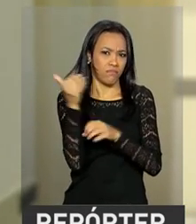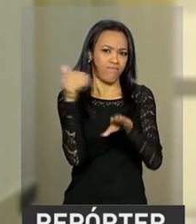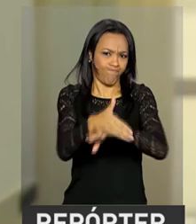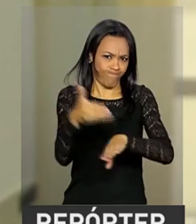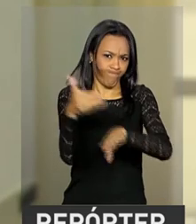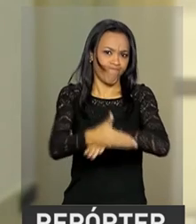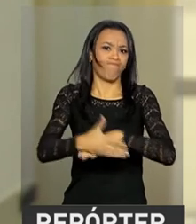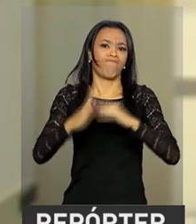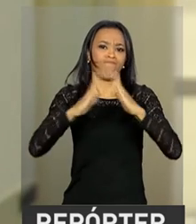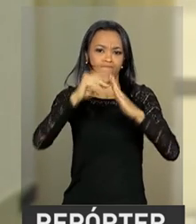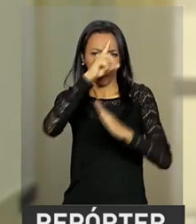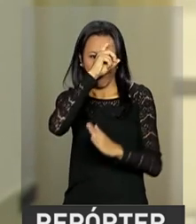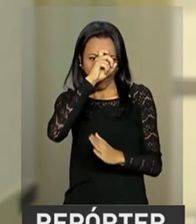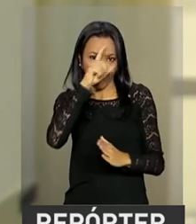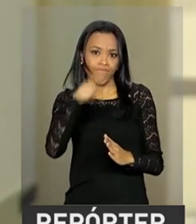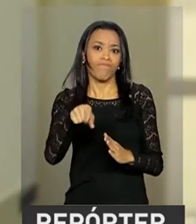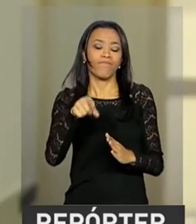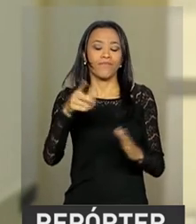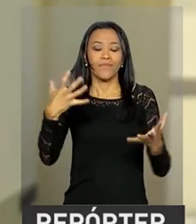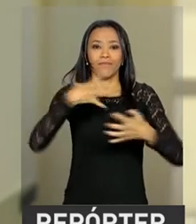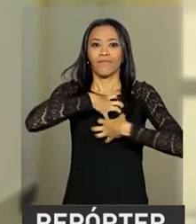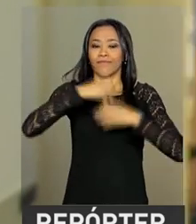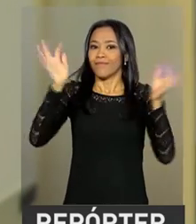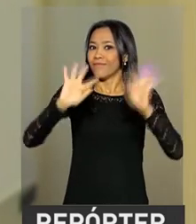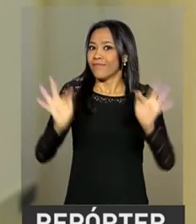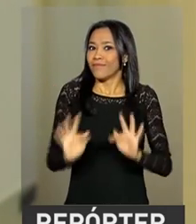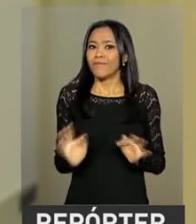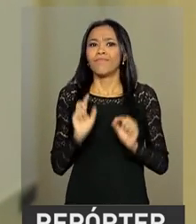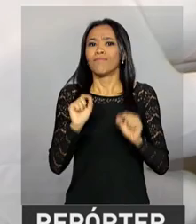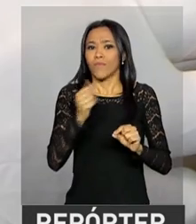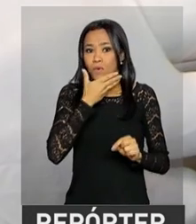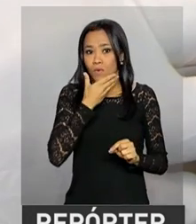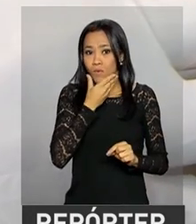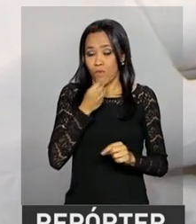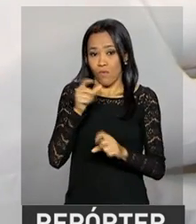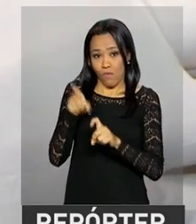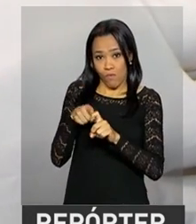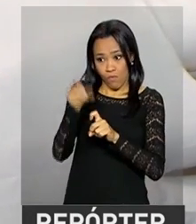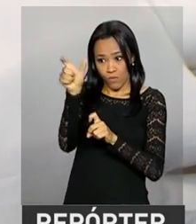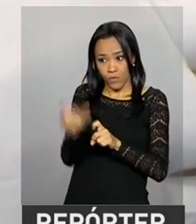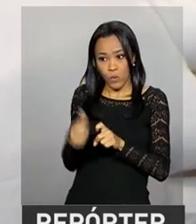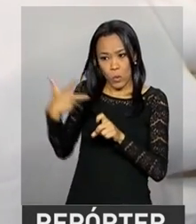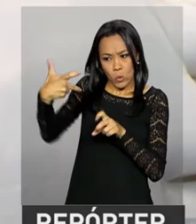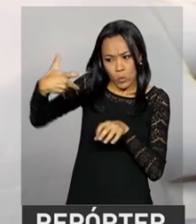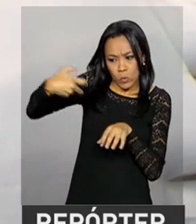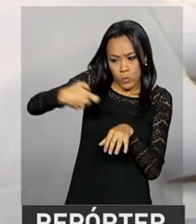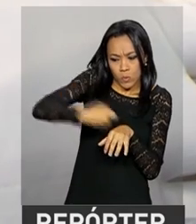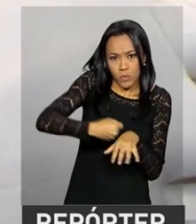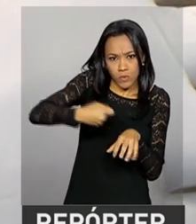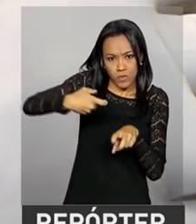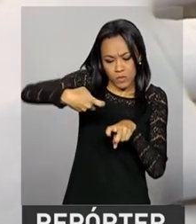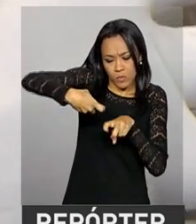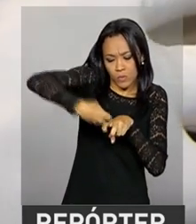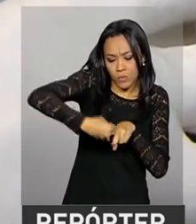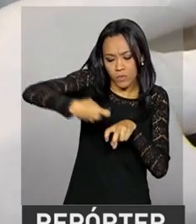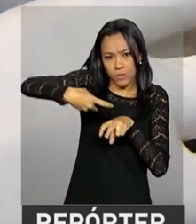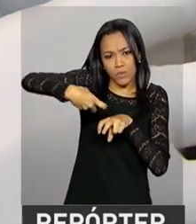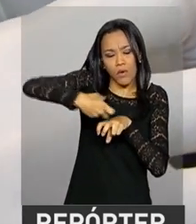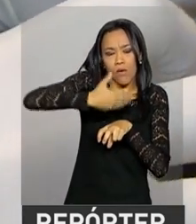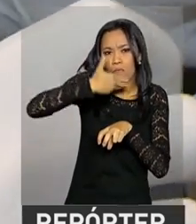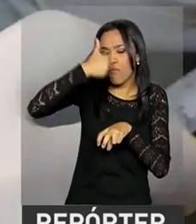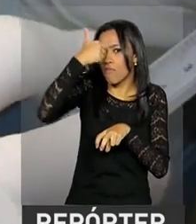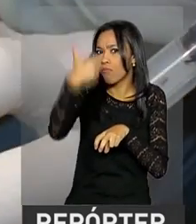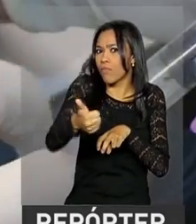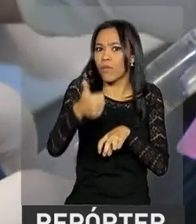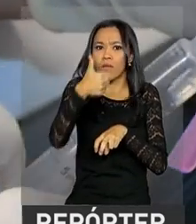e que a felicidade do filho eduardo ter passado uma injeção aplicação no meu joelho e foi assim uma melhora de